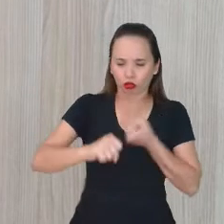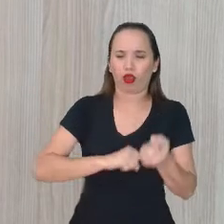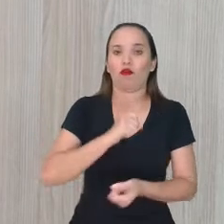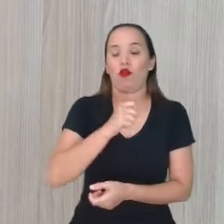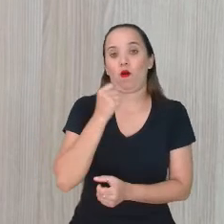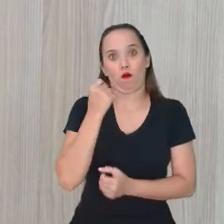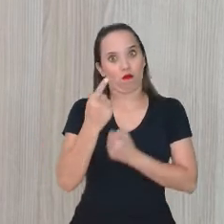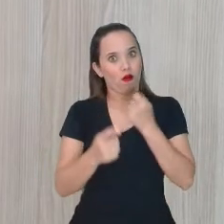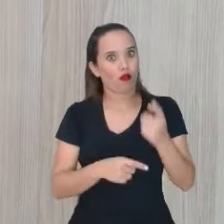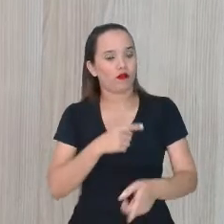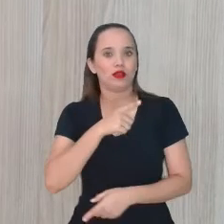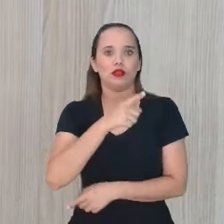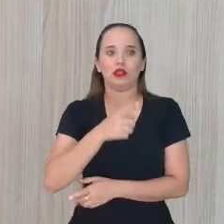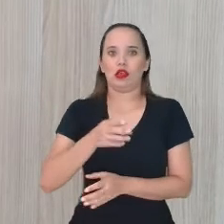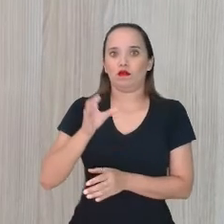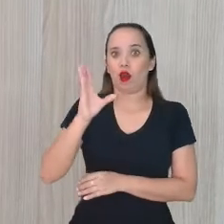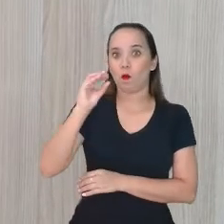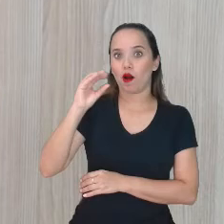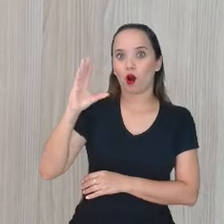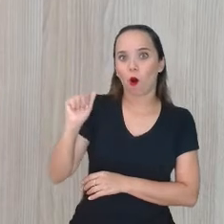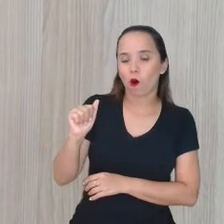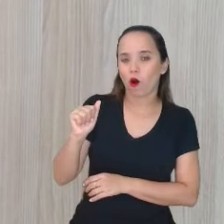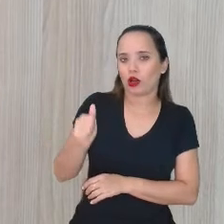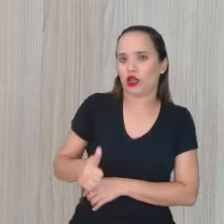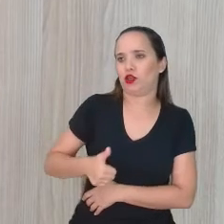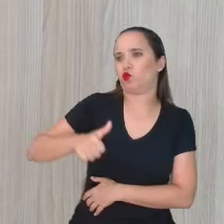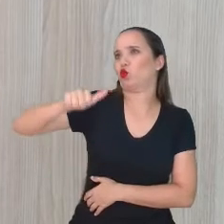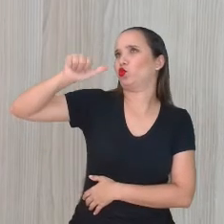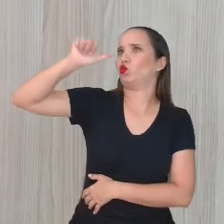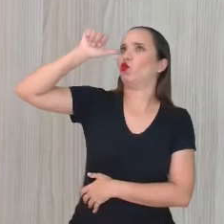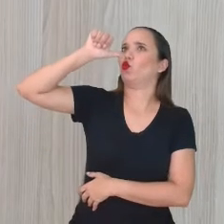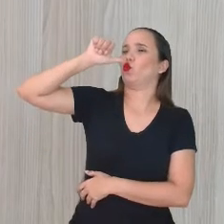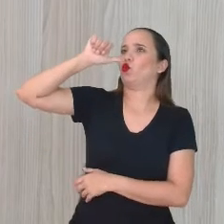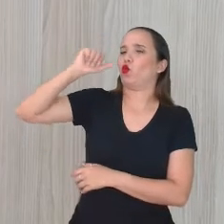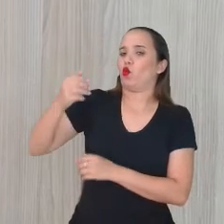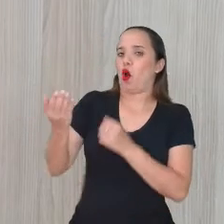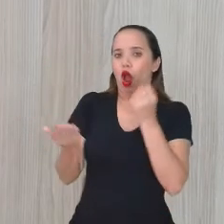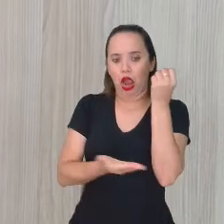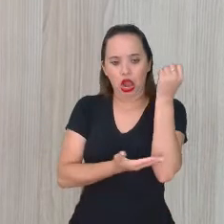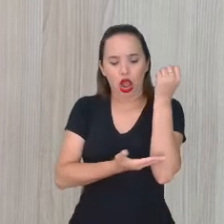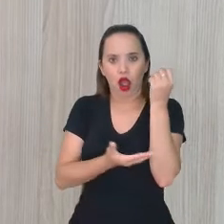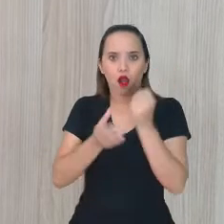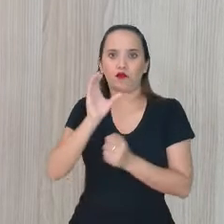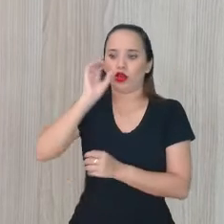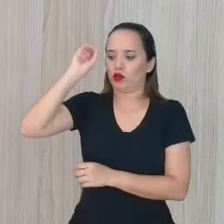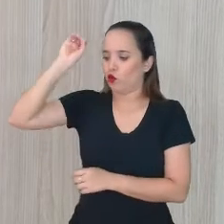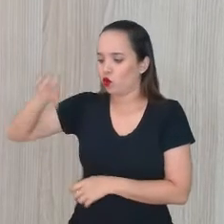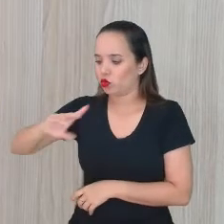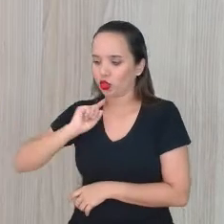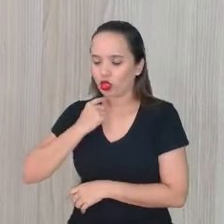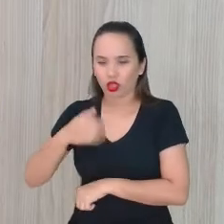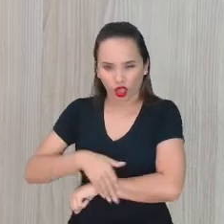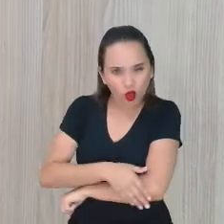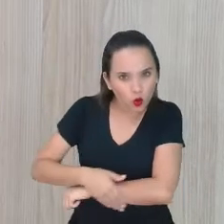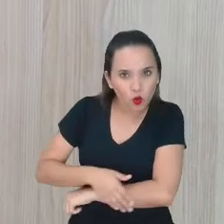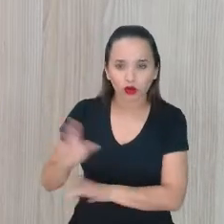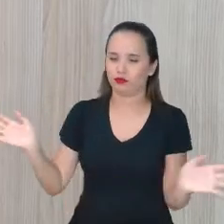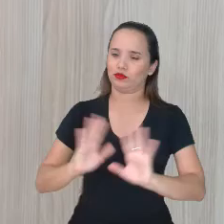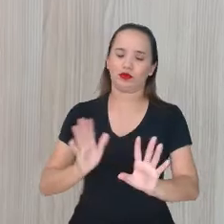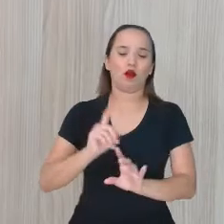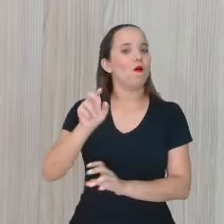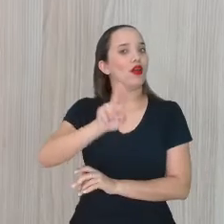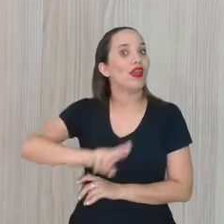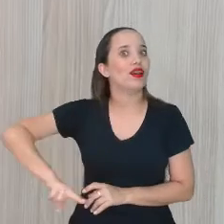vez, uma Coca-Cola, aí o que foi que ele fez? Ele não jogou a garrafa na rua, ele não descartou. Aí o Ele que foi que ele fez? reaproveitou. Ele cortou na metade